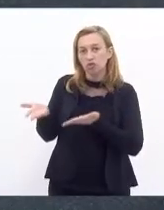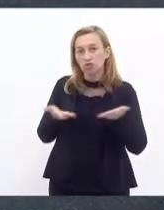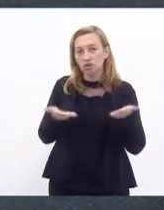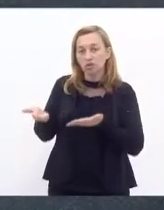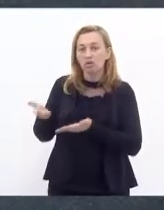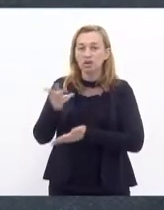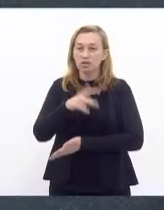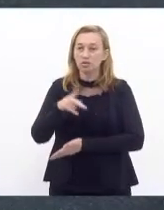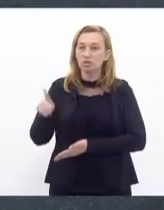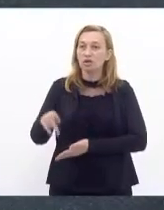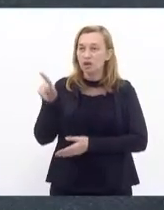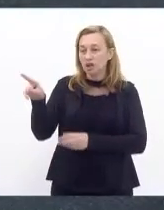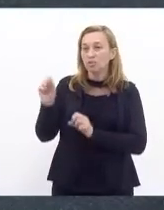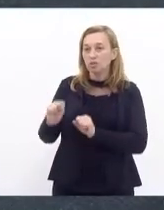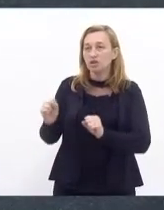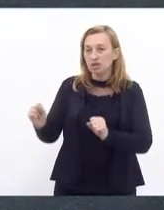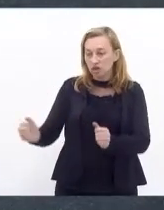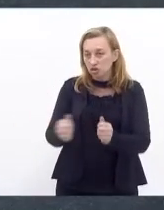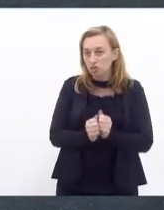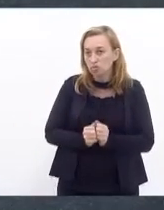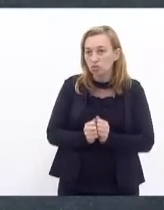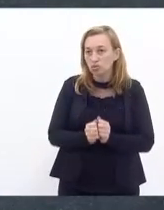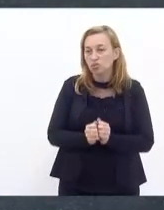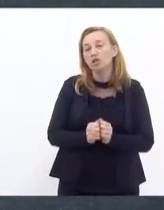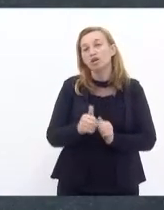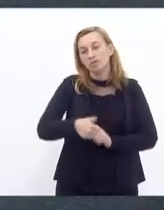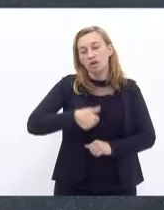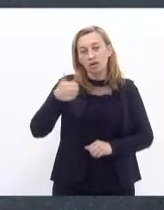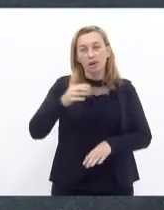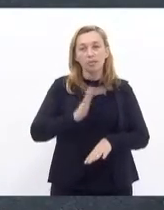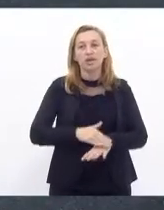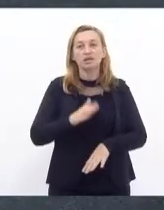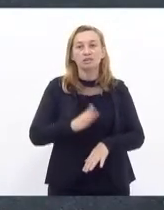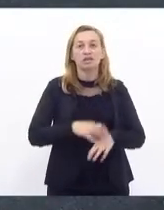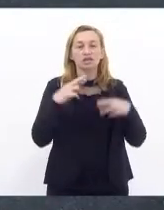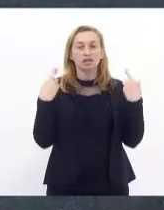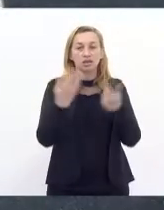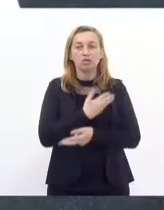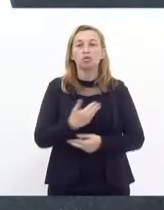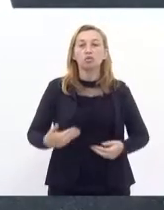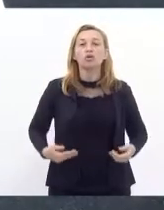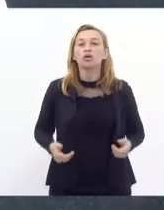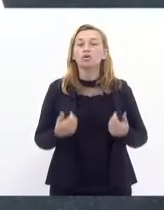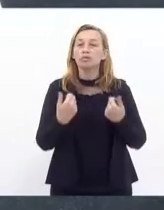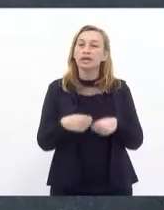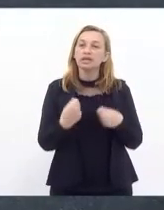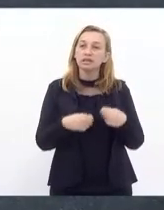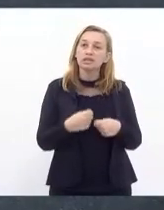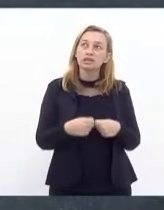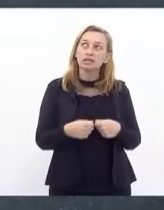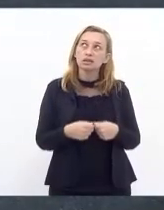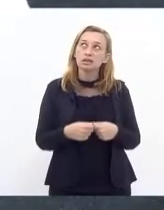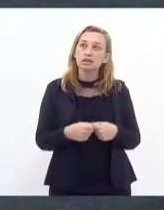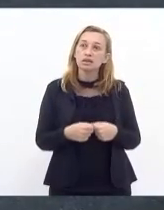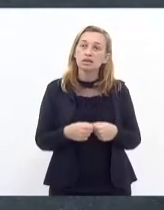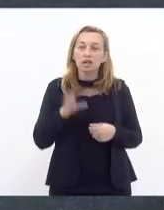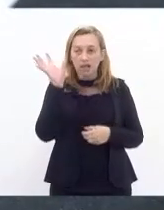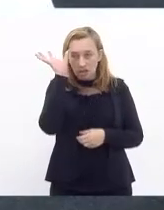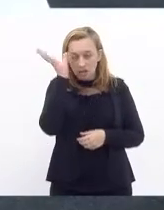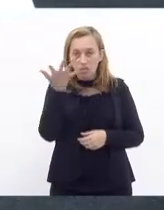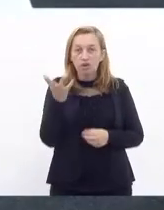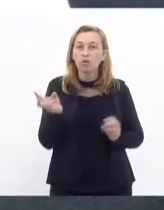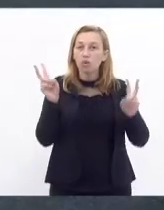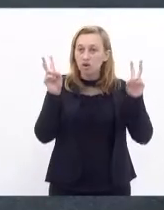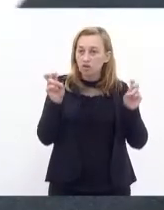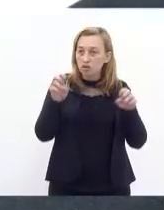esse professor para que ele possa estar presente e contribuir o máximo. Perfeito. Que essa audiência pública tem que, de alguma forma, nós temos que resolver a questão da